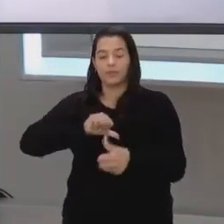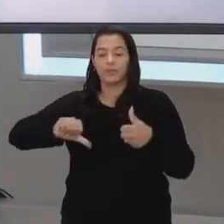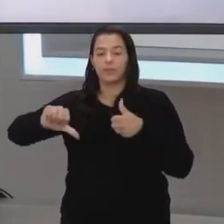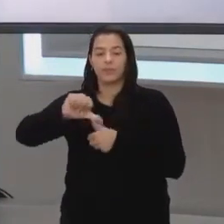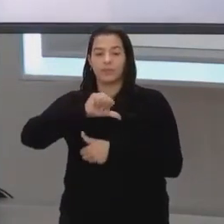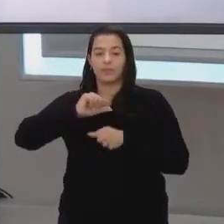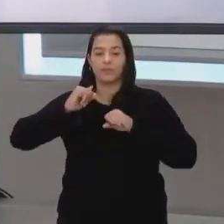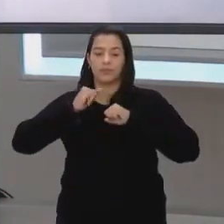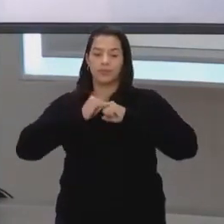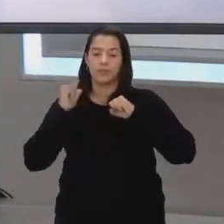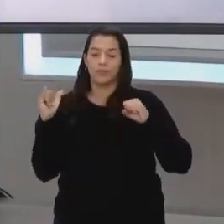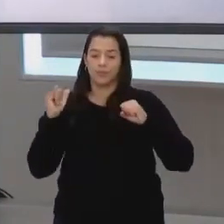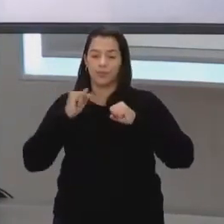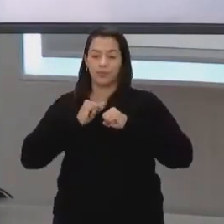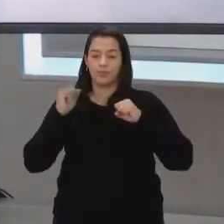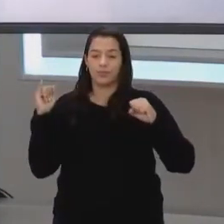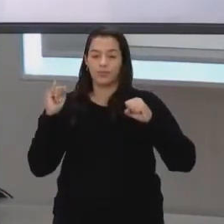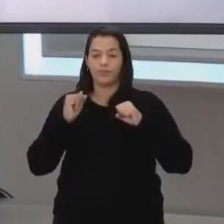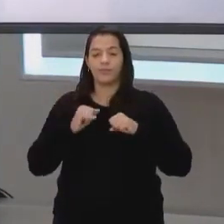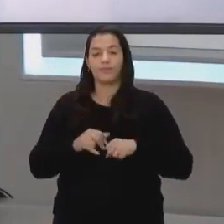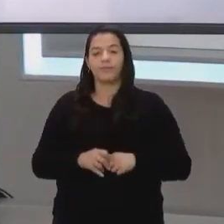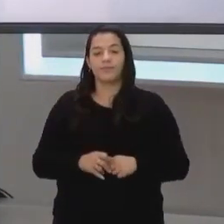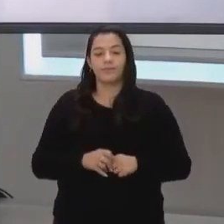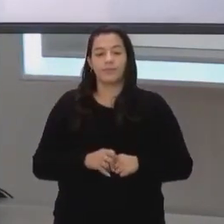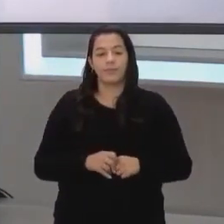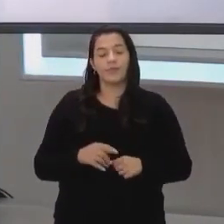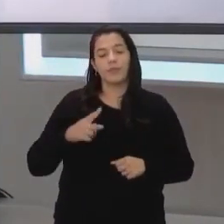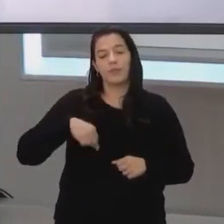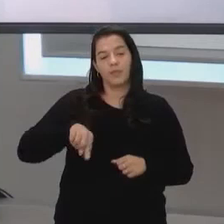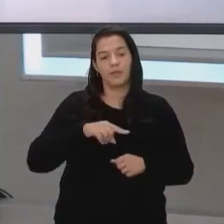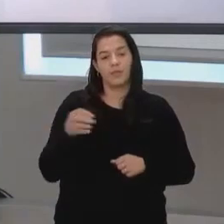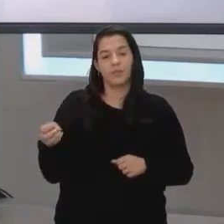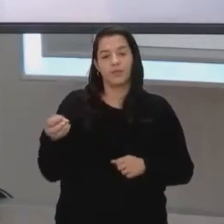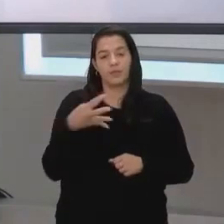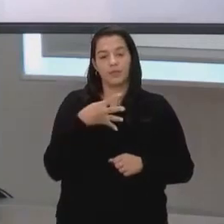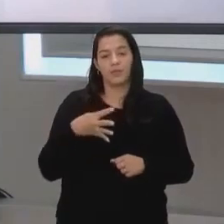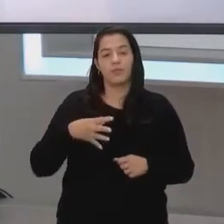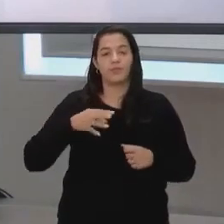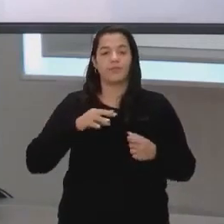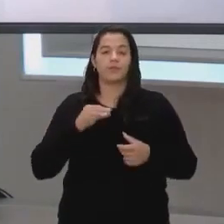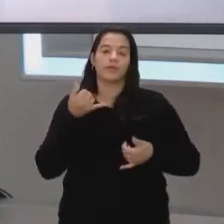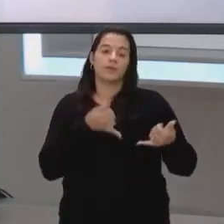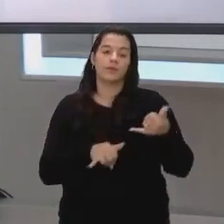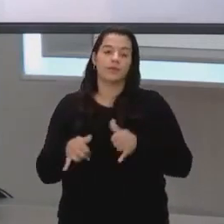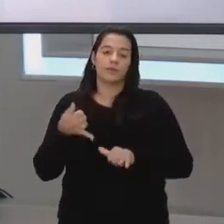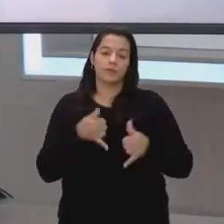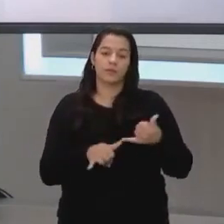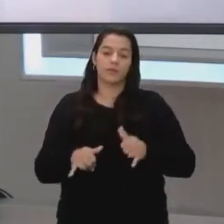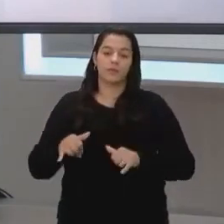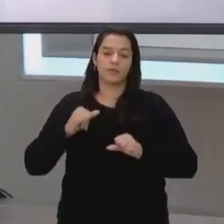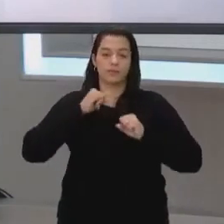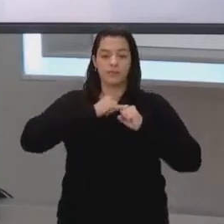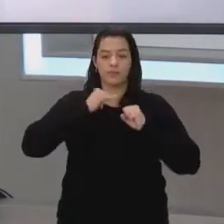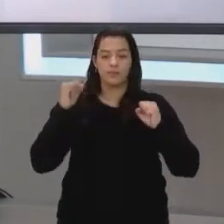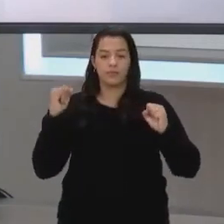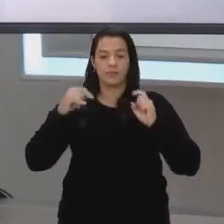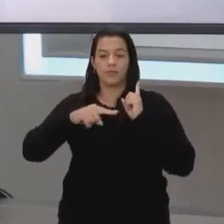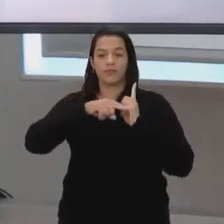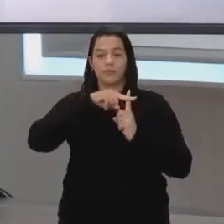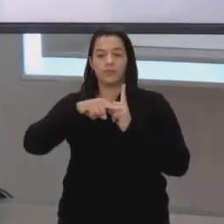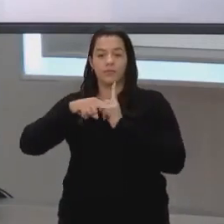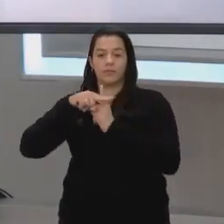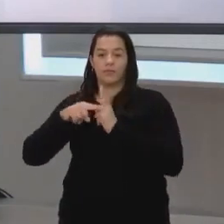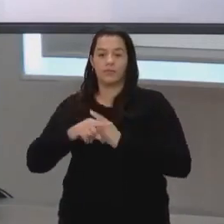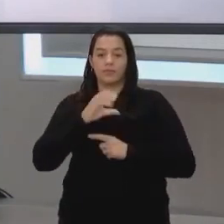transformou no íon. Ele não é mais um átomo. Ele é uma nova espécie química iônica. Um íon positivo que é chamado